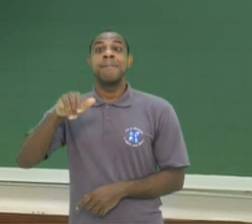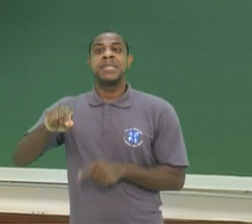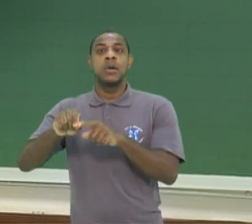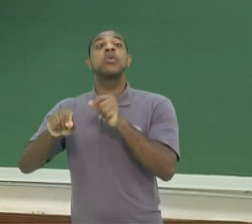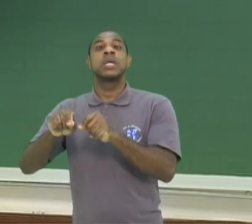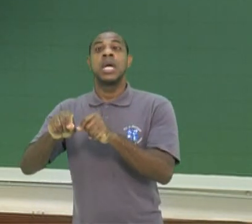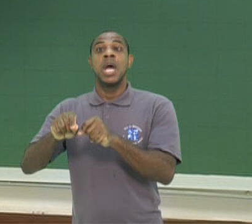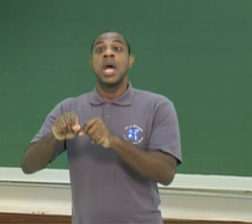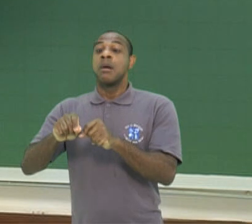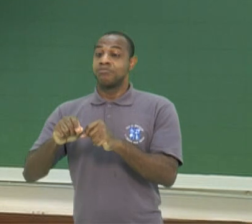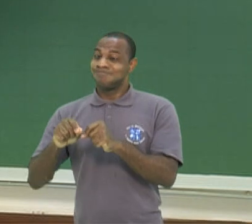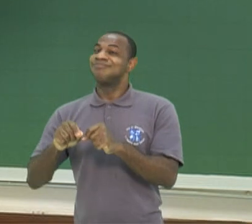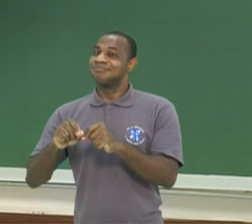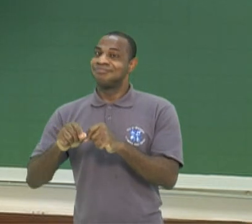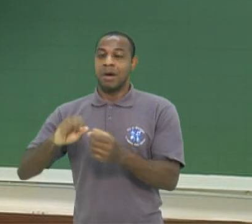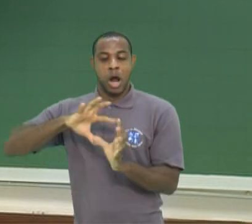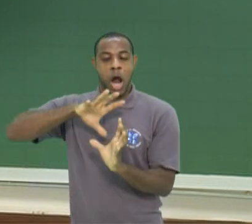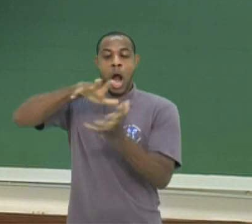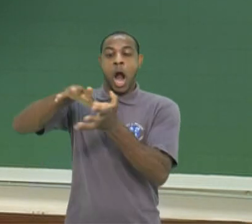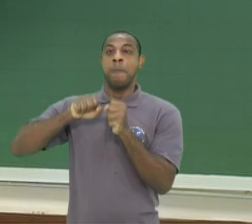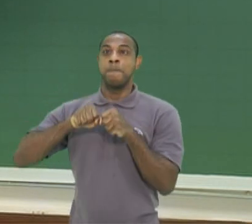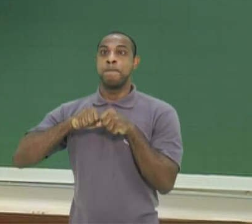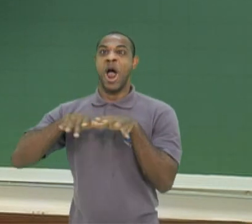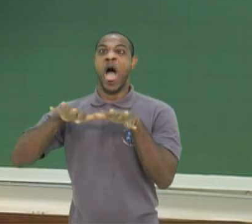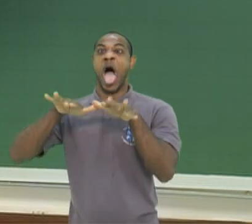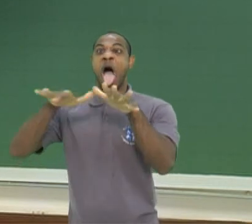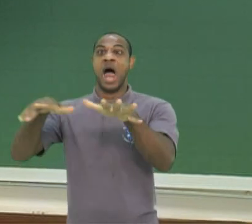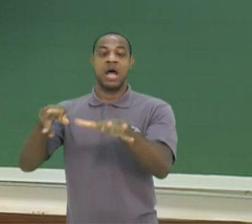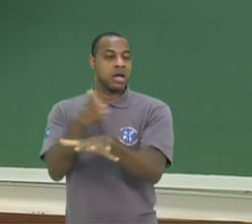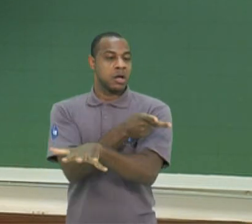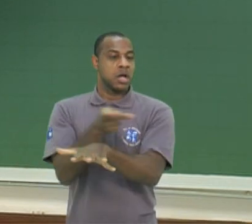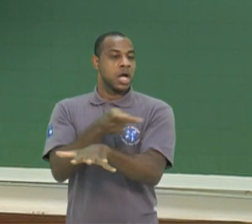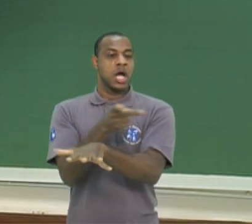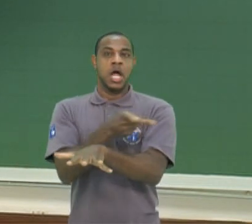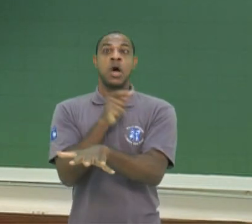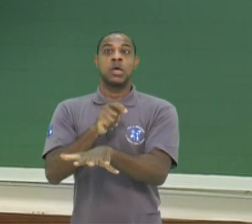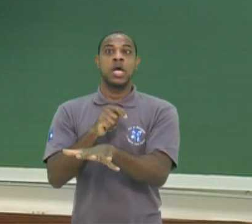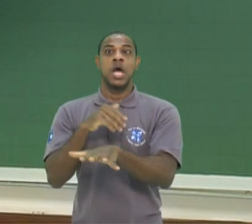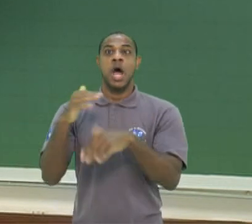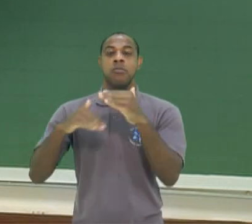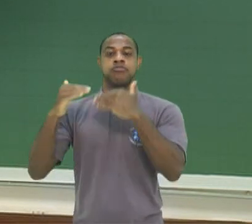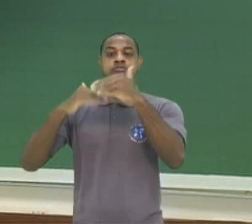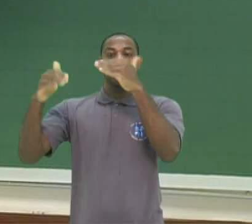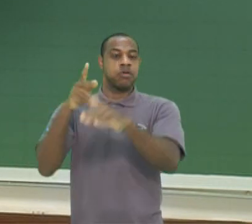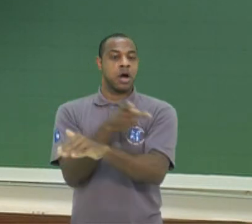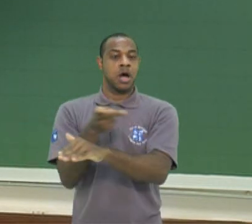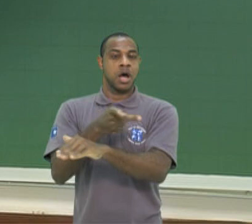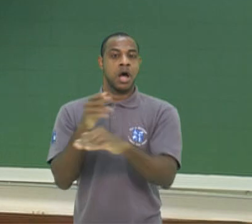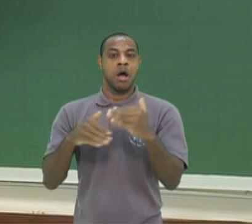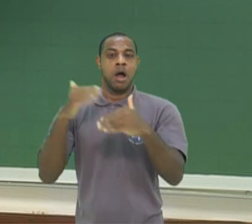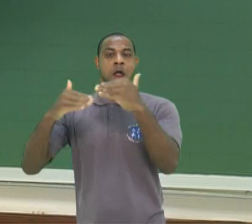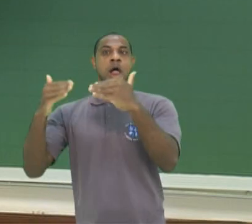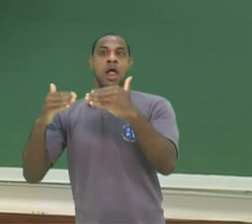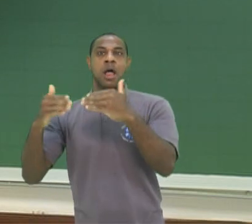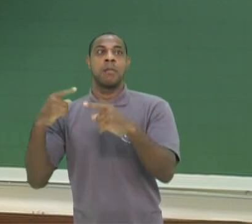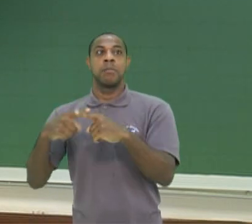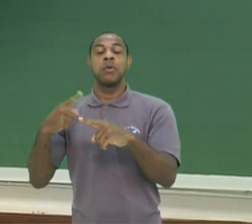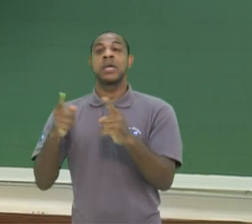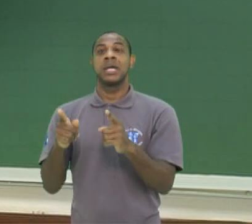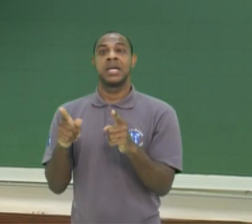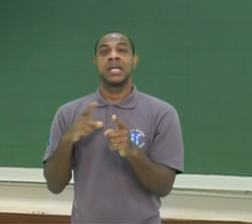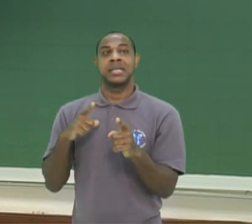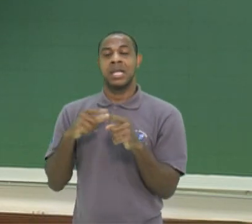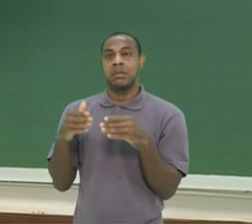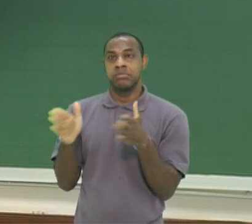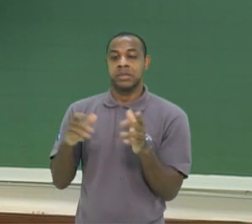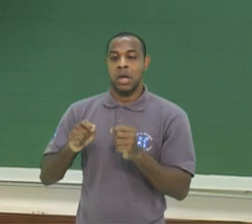seria uma evolução desses dois conceitos. Por quê? Quando se trata de pandemia, é porque nós temos um amplo,